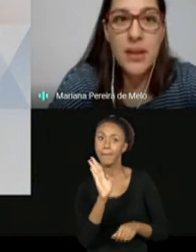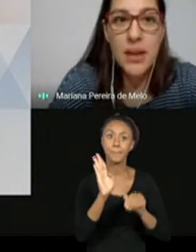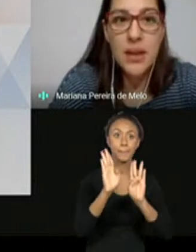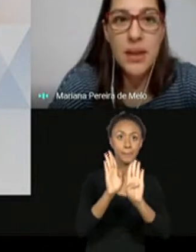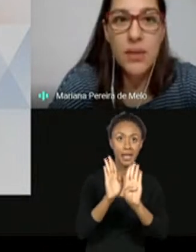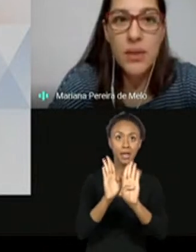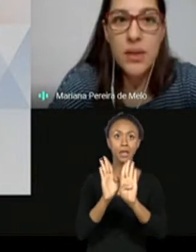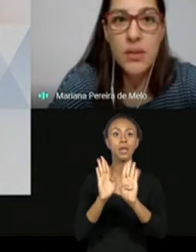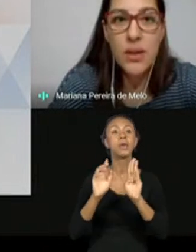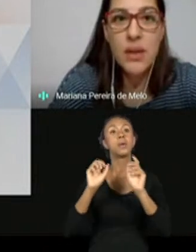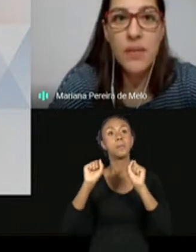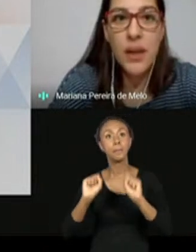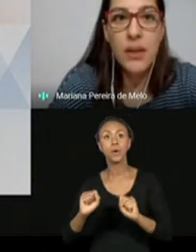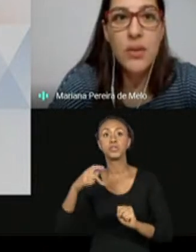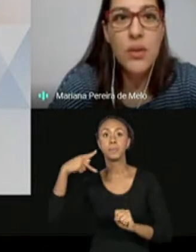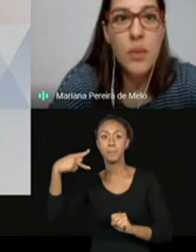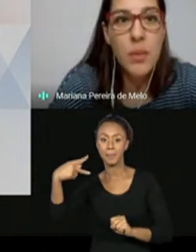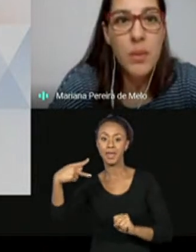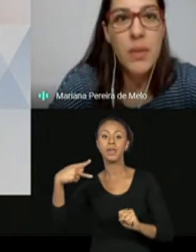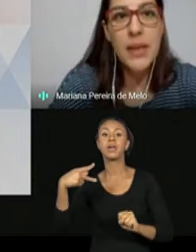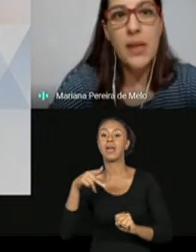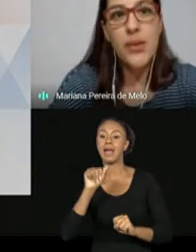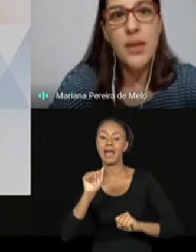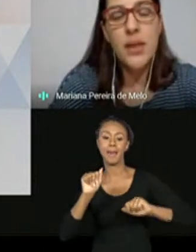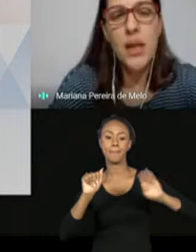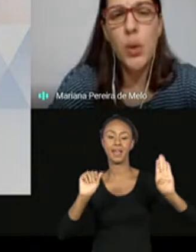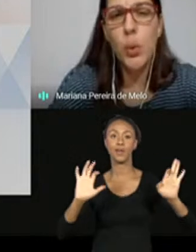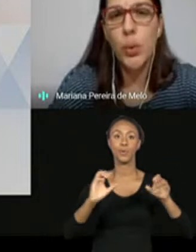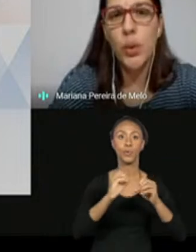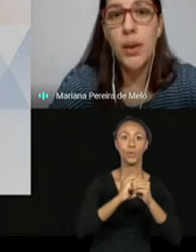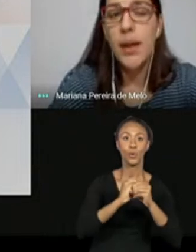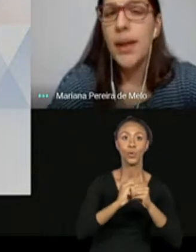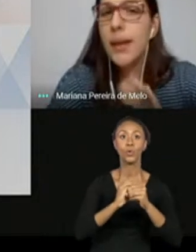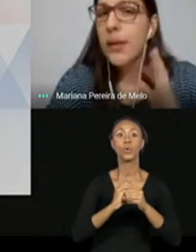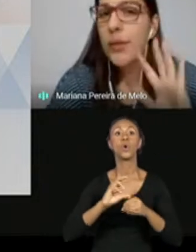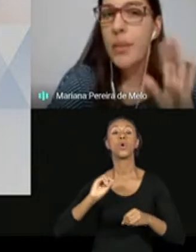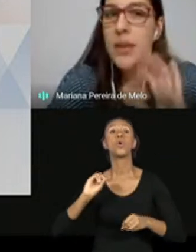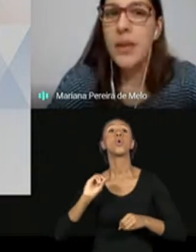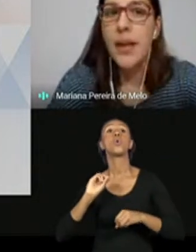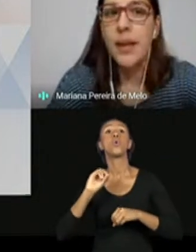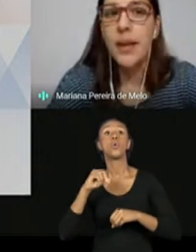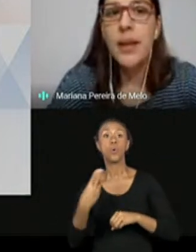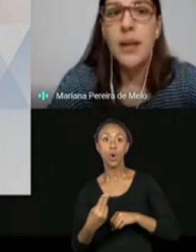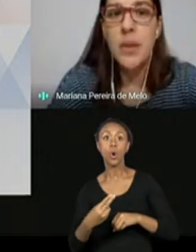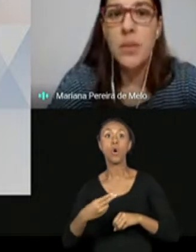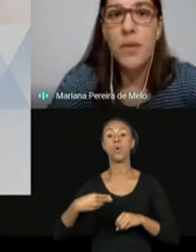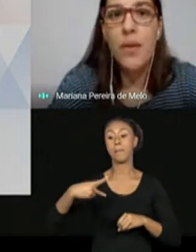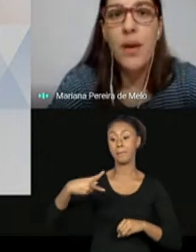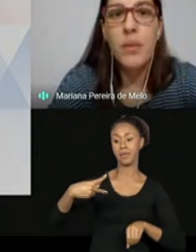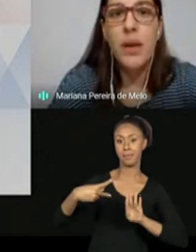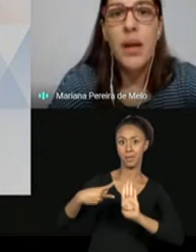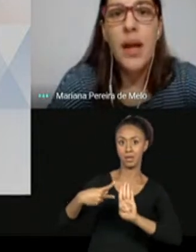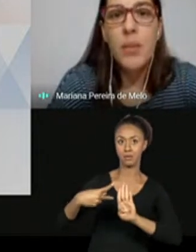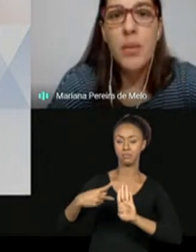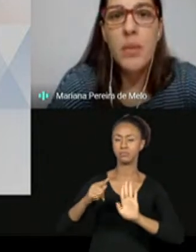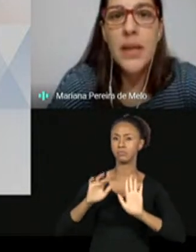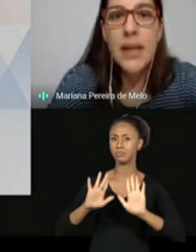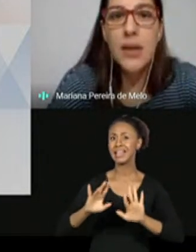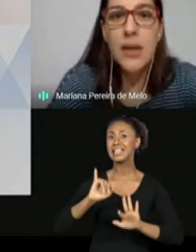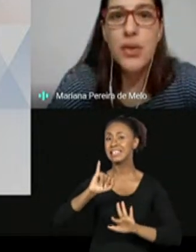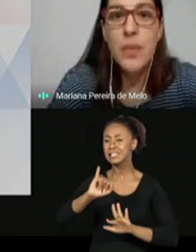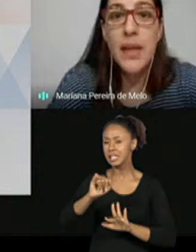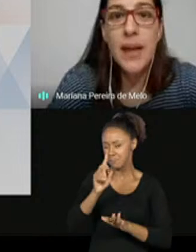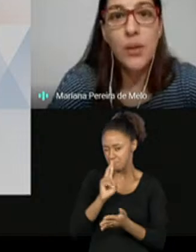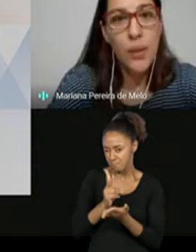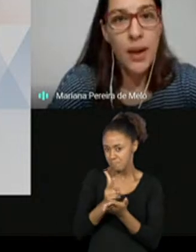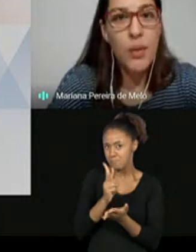da intersecção desses dois eventos sobre a probabilidade desse segundo. Então, da mesma ideia aí, na mesma forma, a